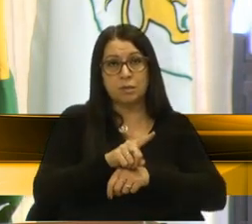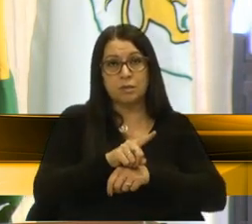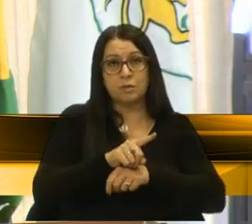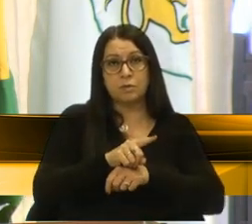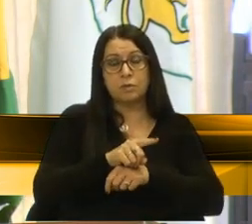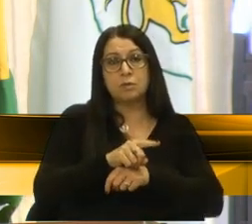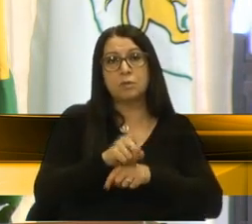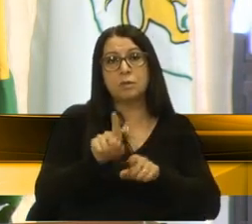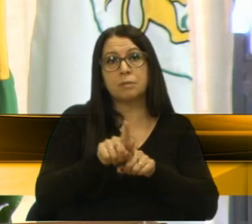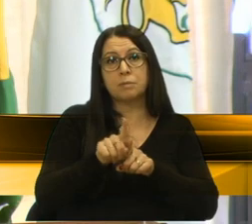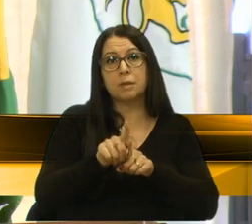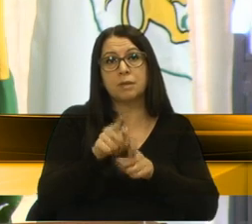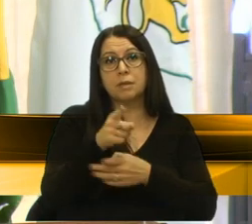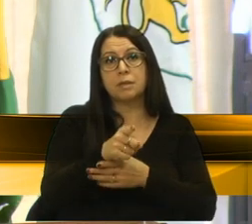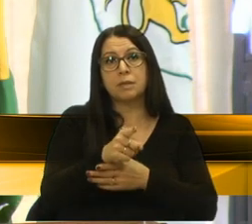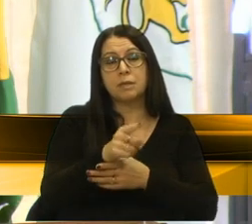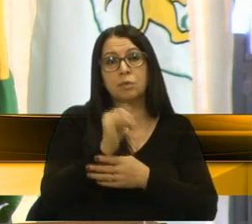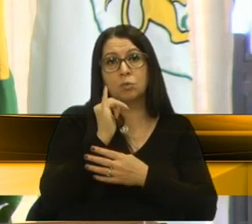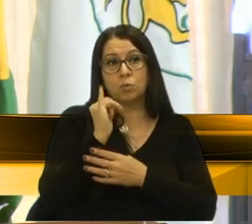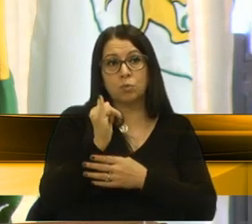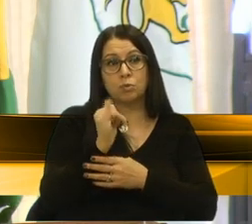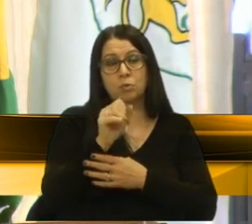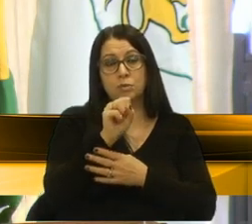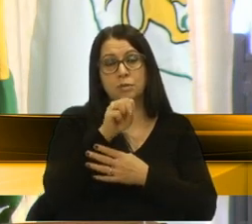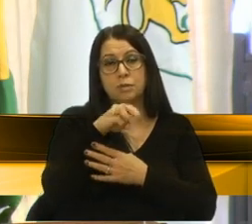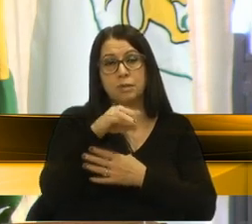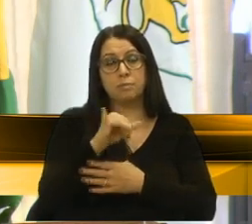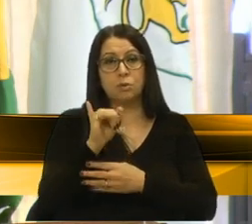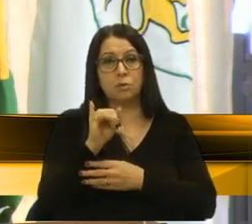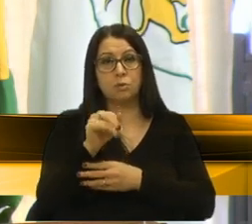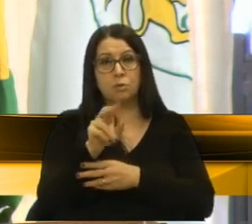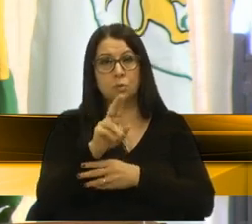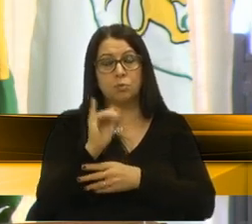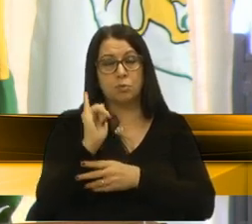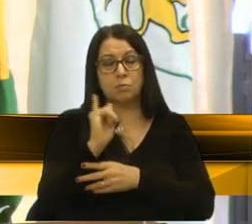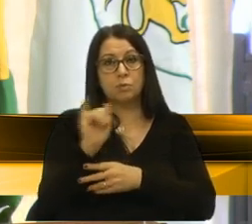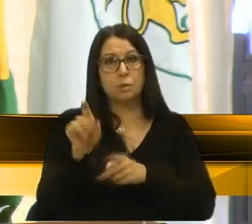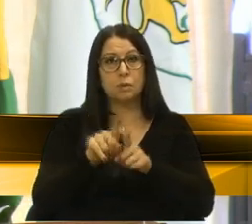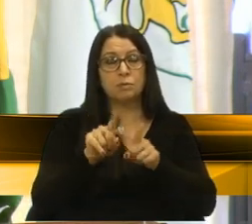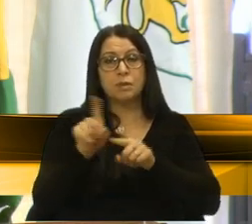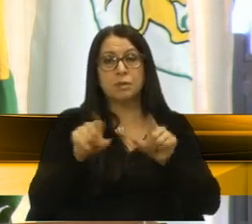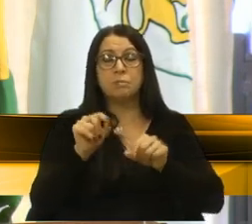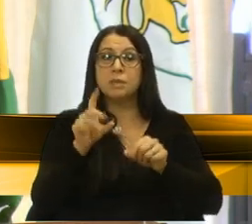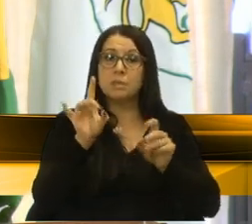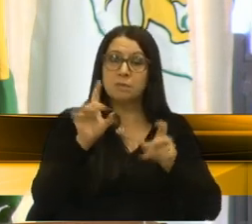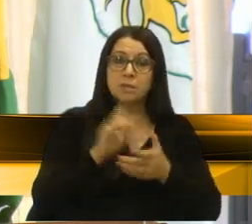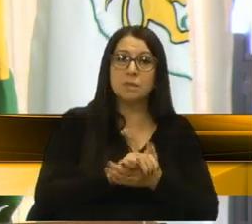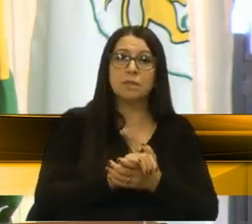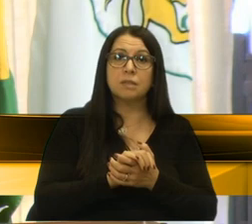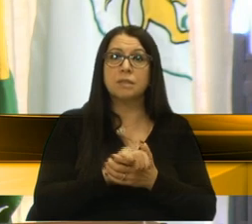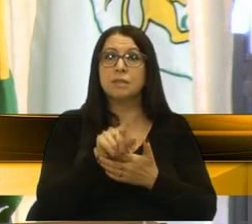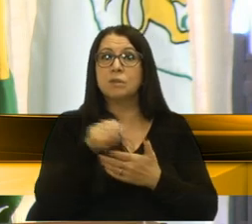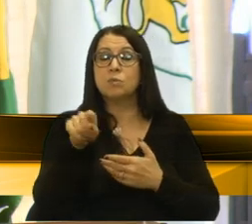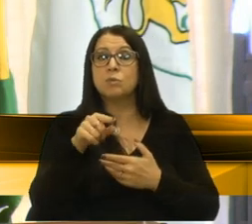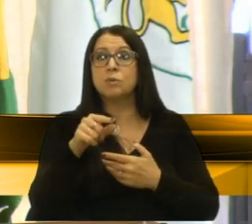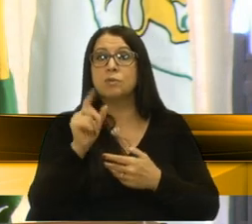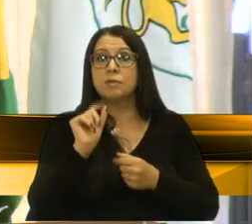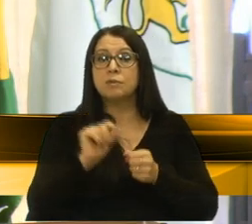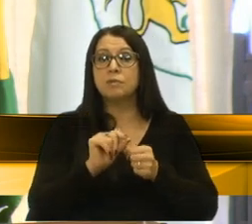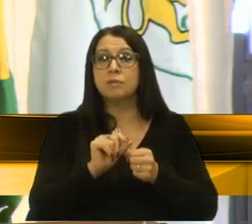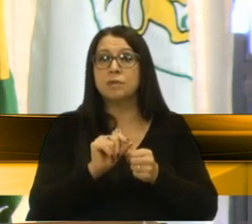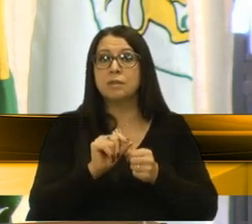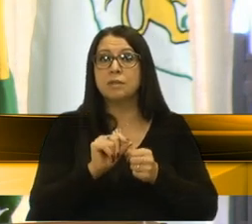públicos, urbanos e semiurbanos, exceto nos serviços seletivos especiais, quando